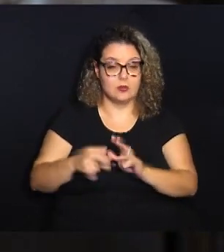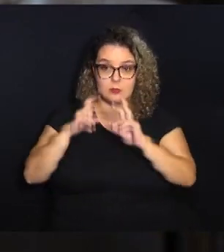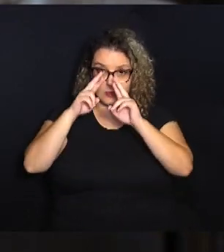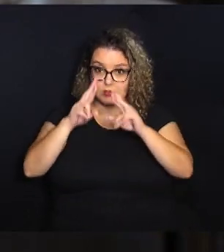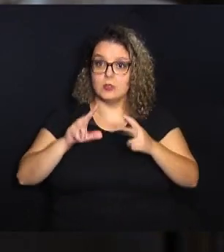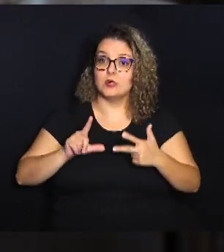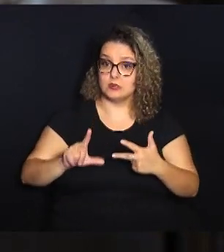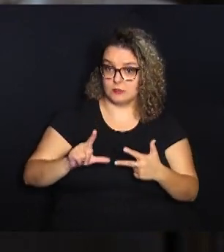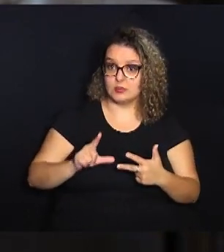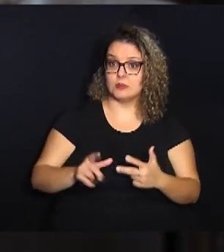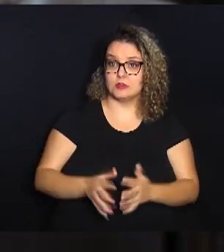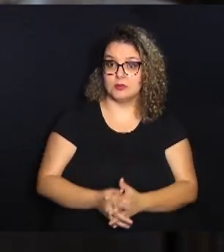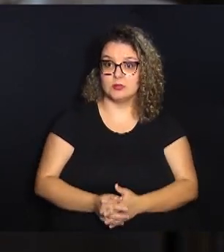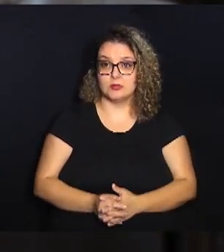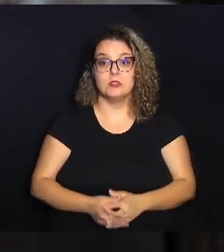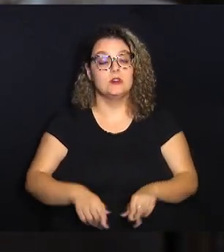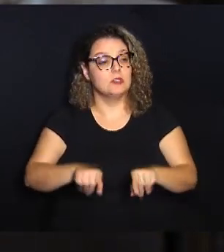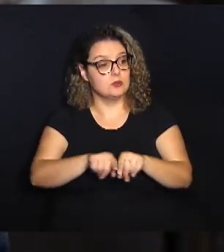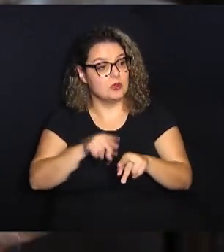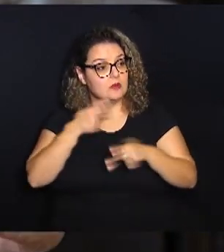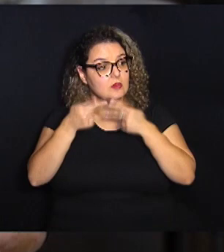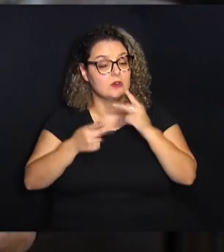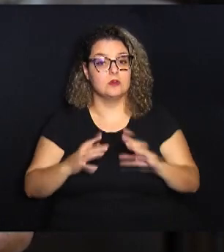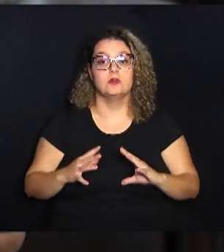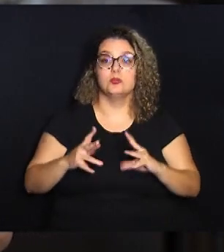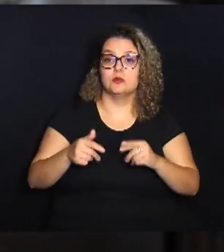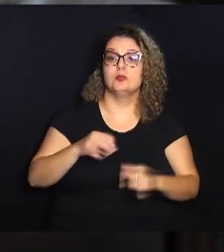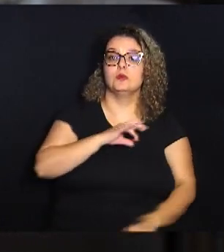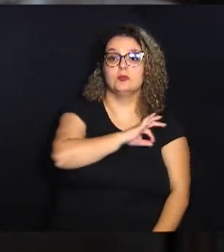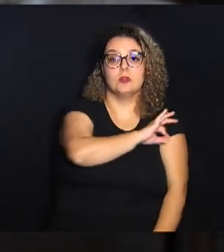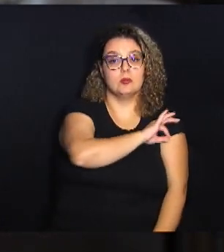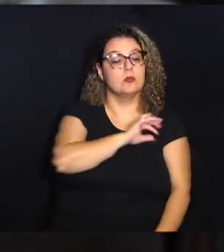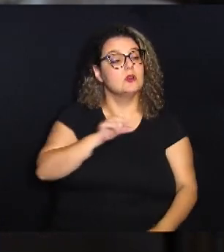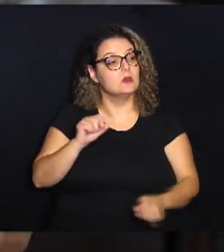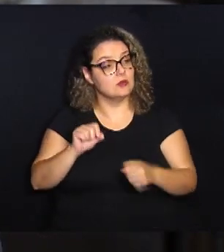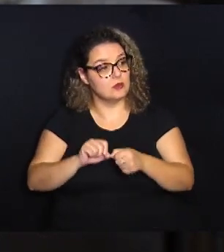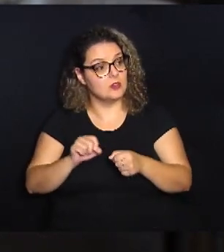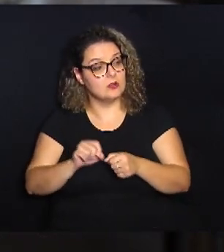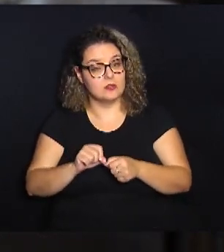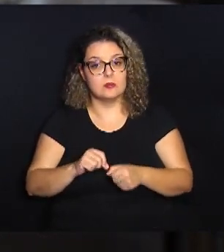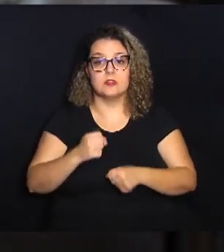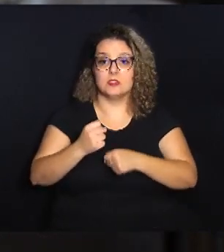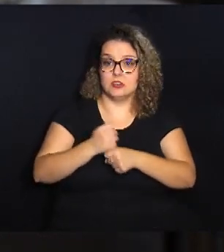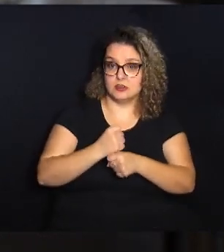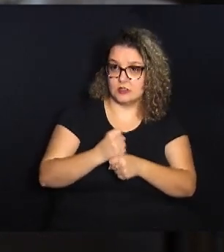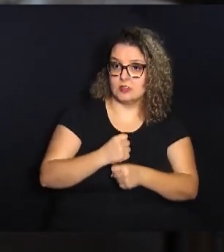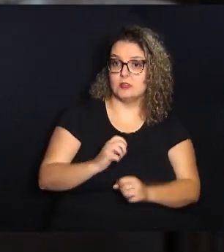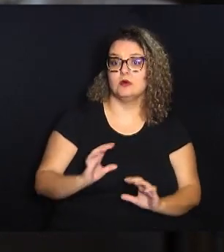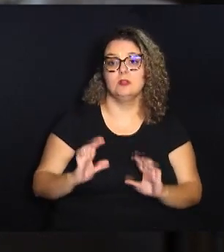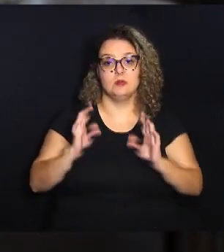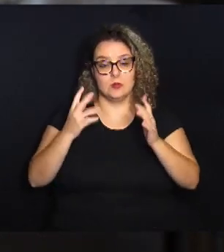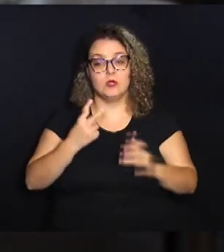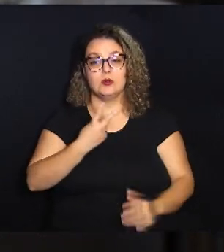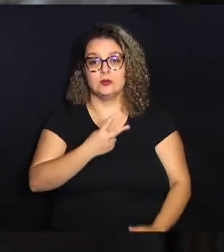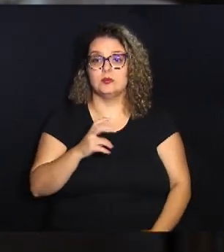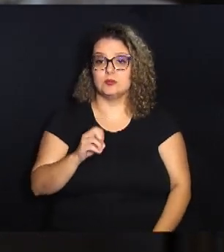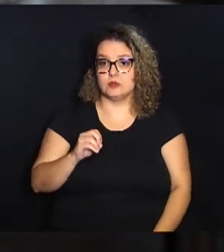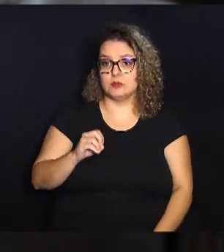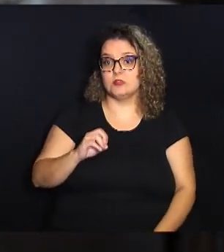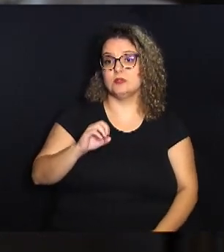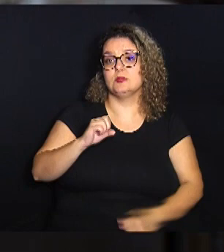legislativo, também falando tudo o que a prefeitura tem feito nesse ano em comemoração aos